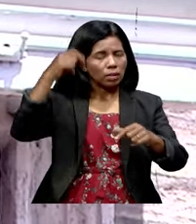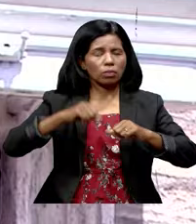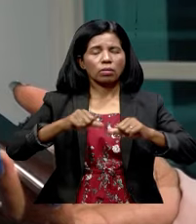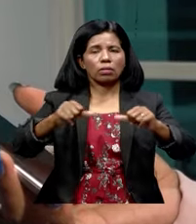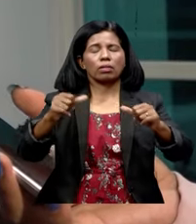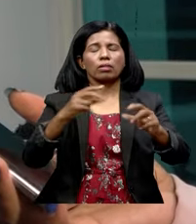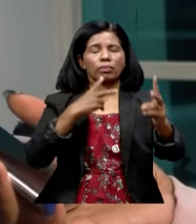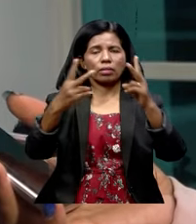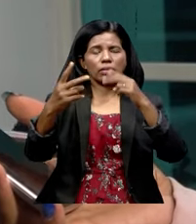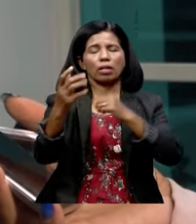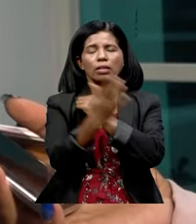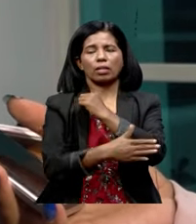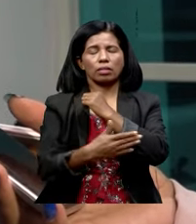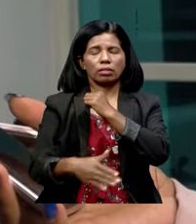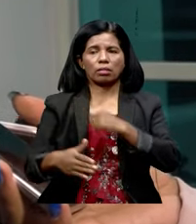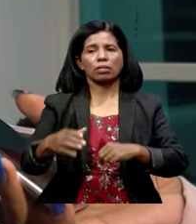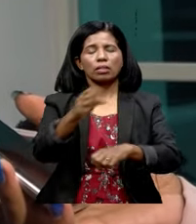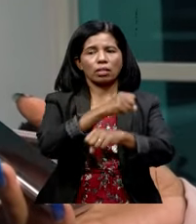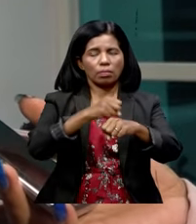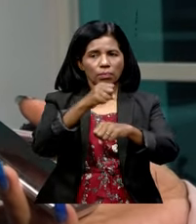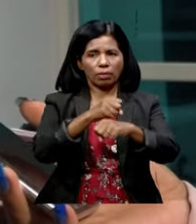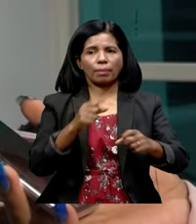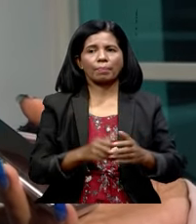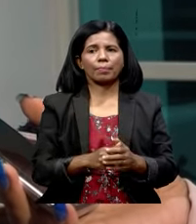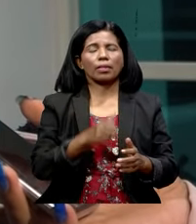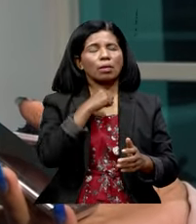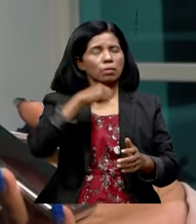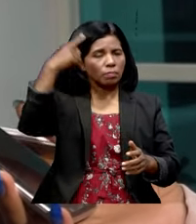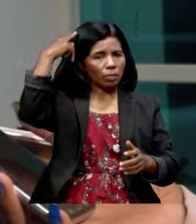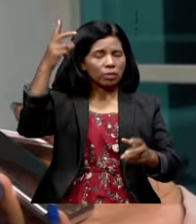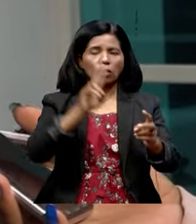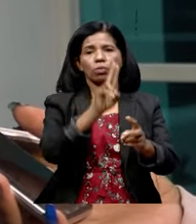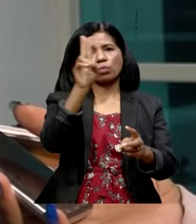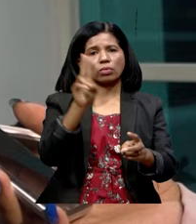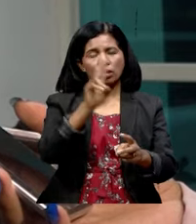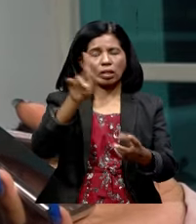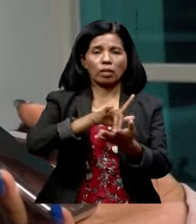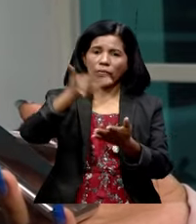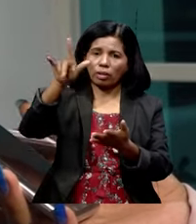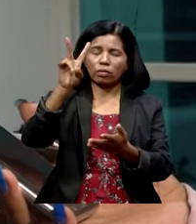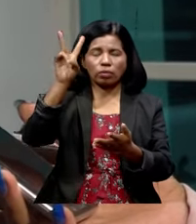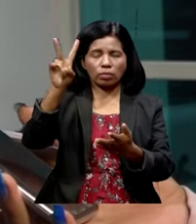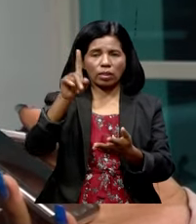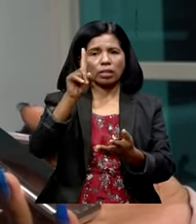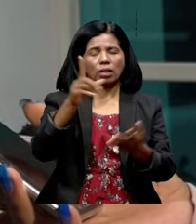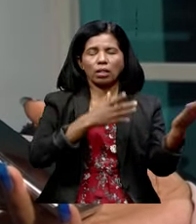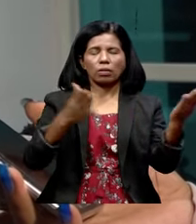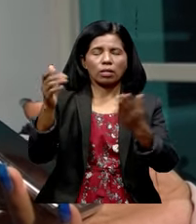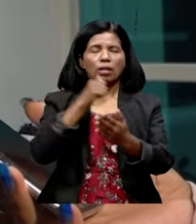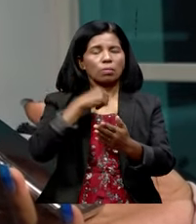na São Singapura ho avião aerodili amo papa se usa avião rua ida lori amo papa ida